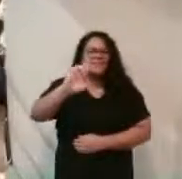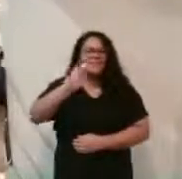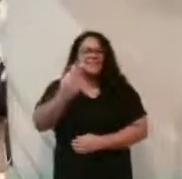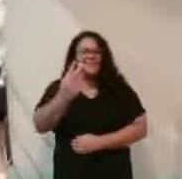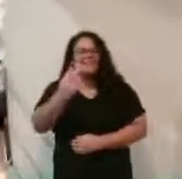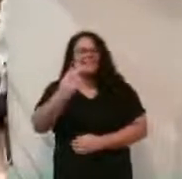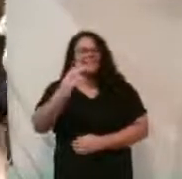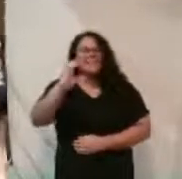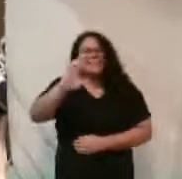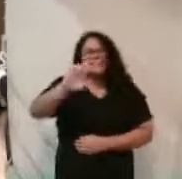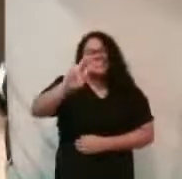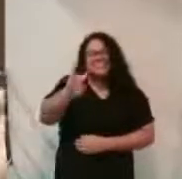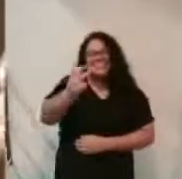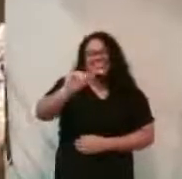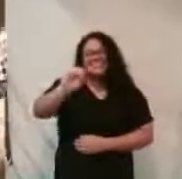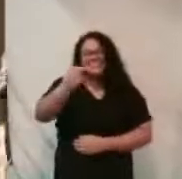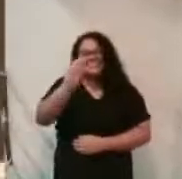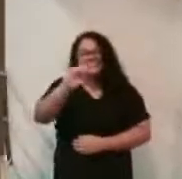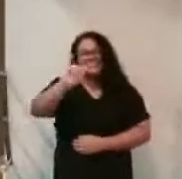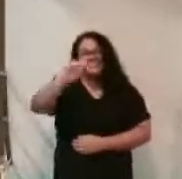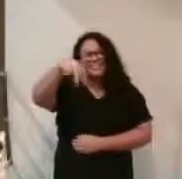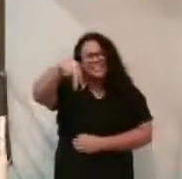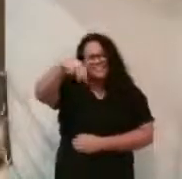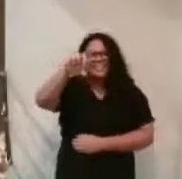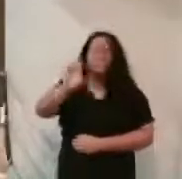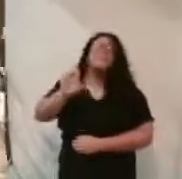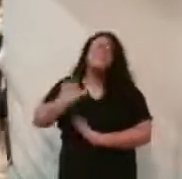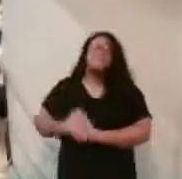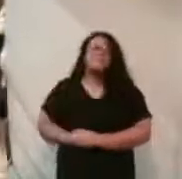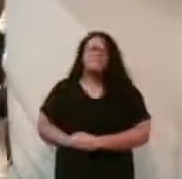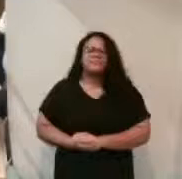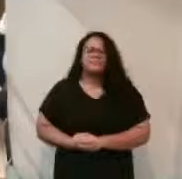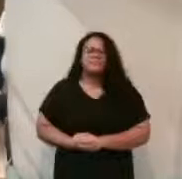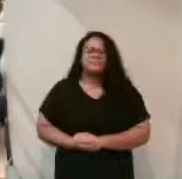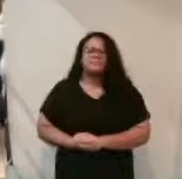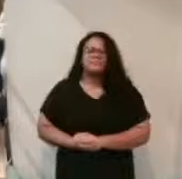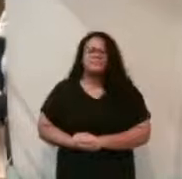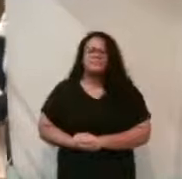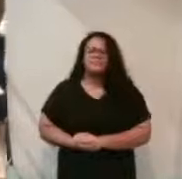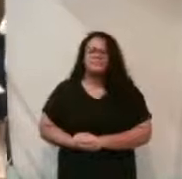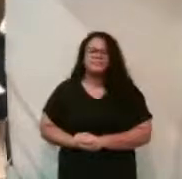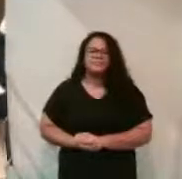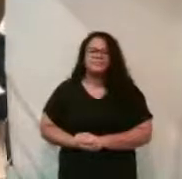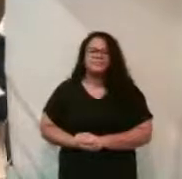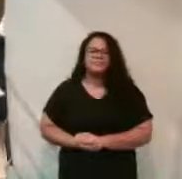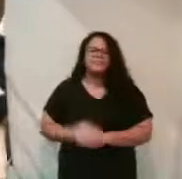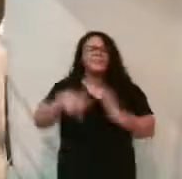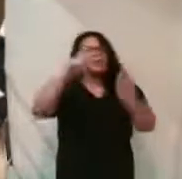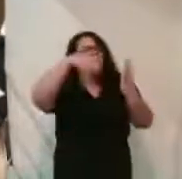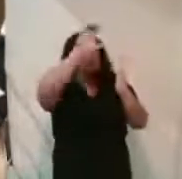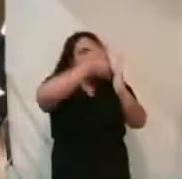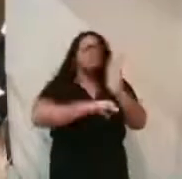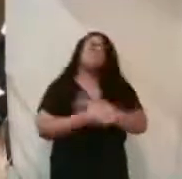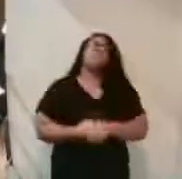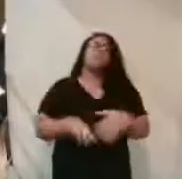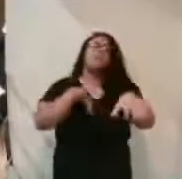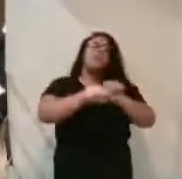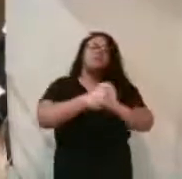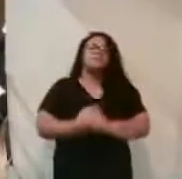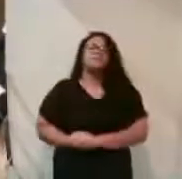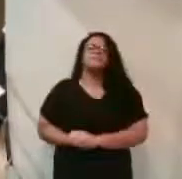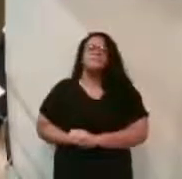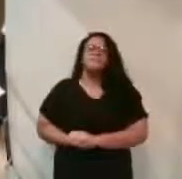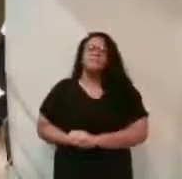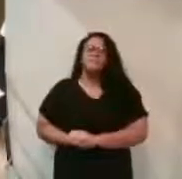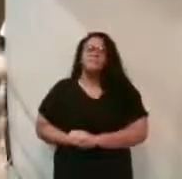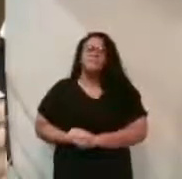Precisa sim. Doutora Cristiane Roberta Gomes Faria Santos, formada em Direito pela Unicap Pernambuco,